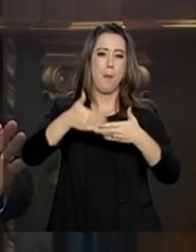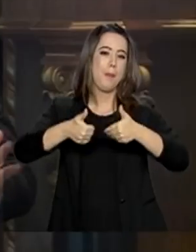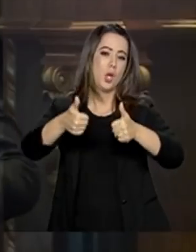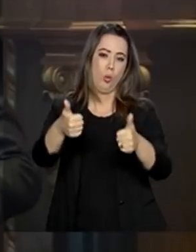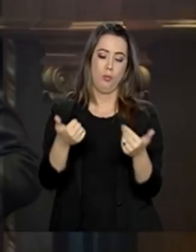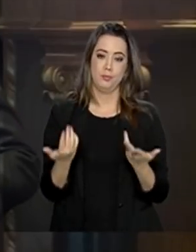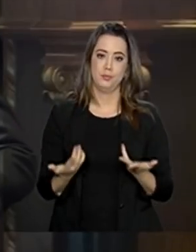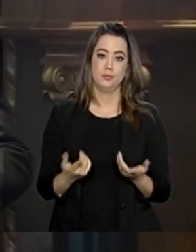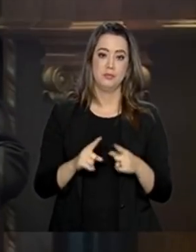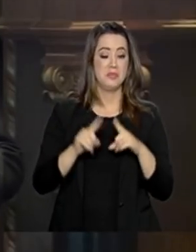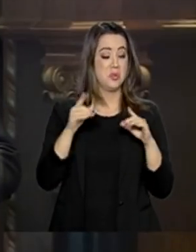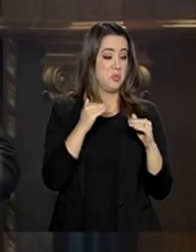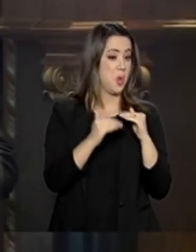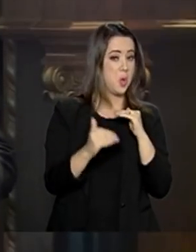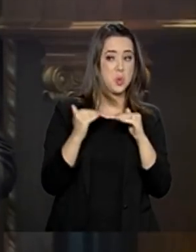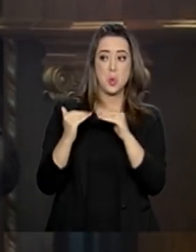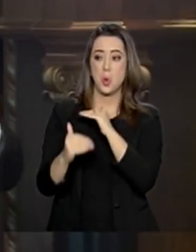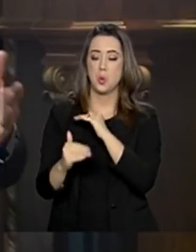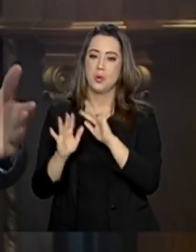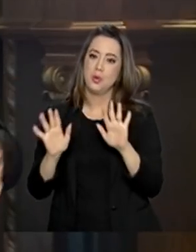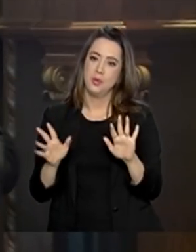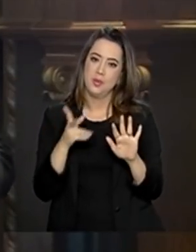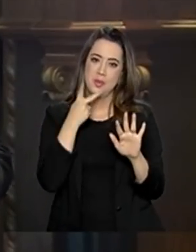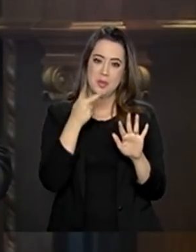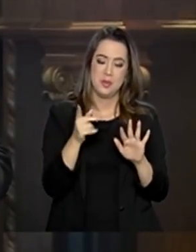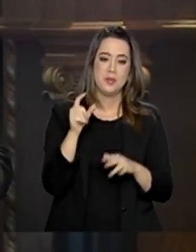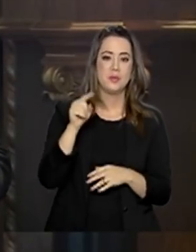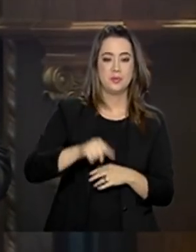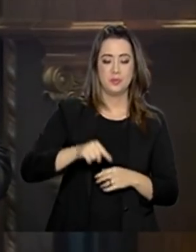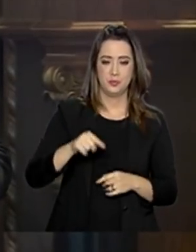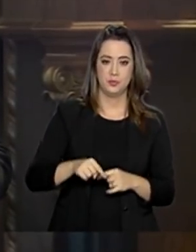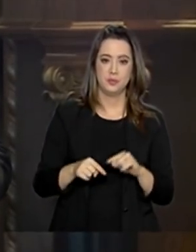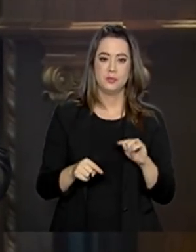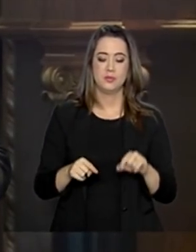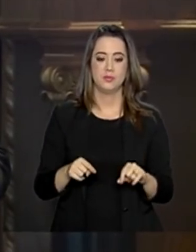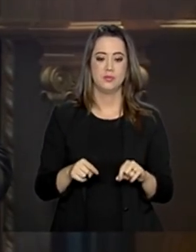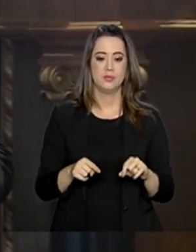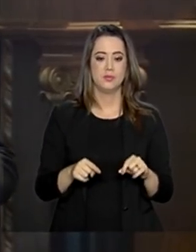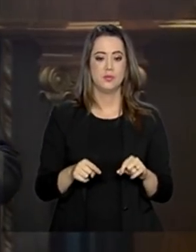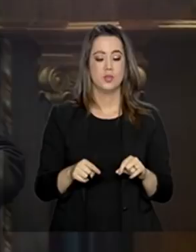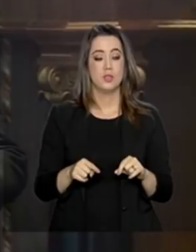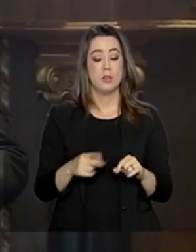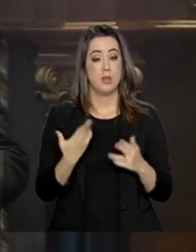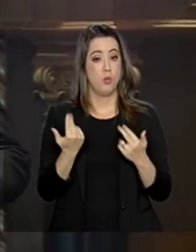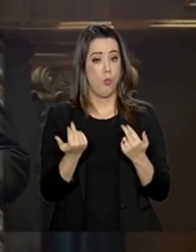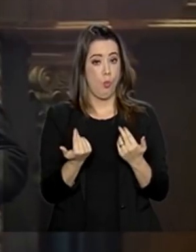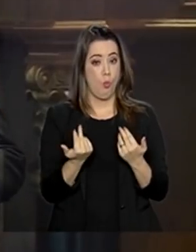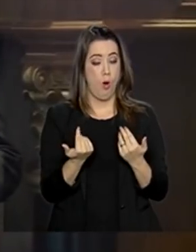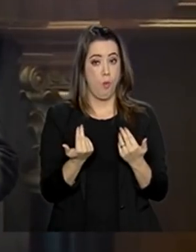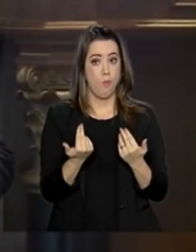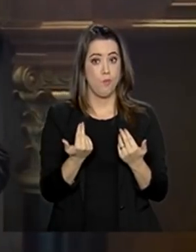Como eles não contestaram, eu ousei aqui retribuir